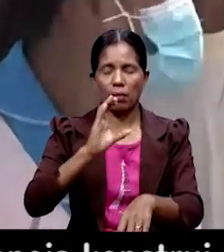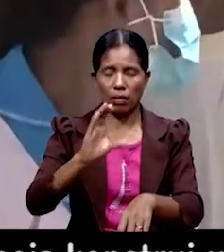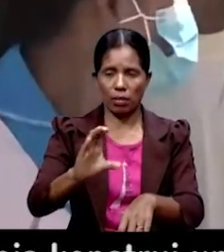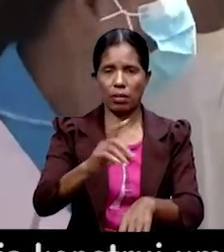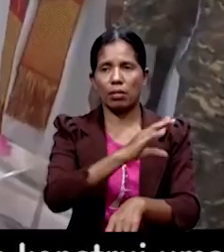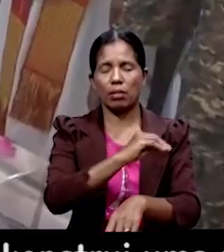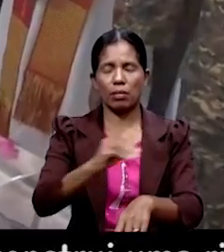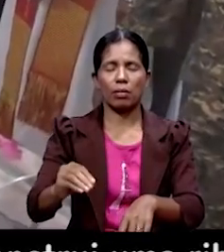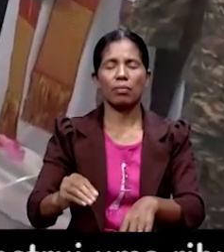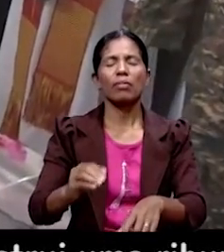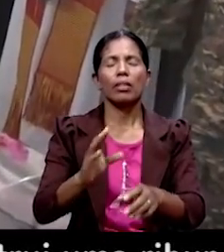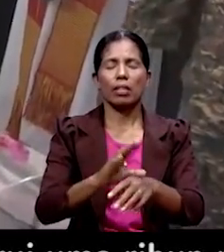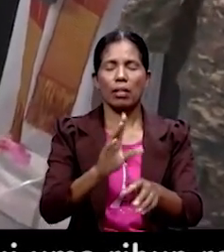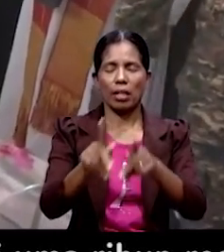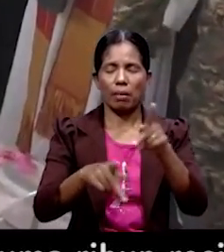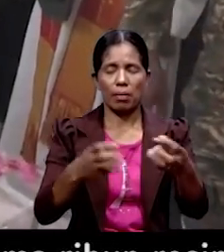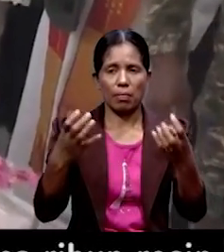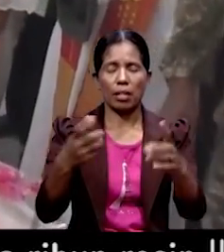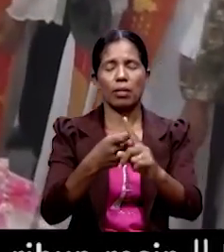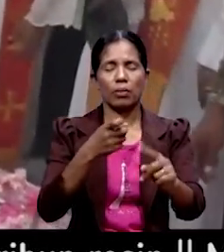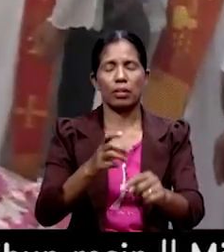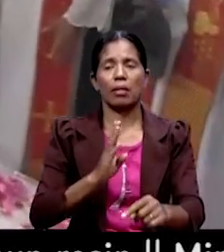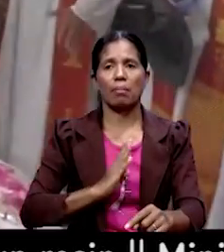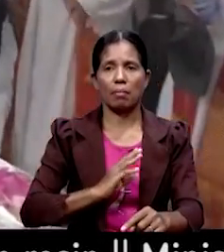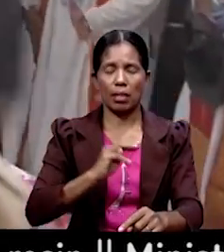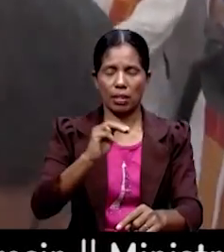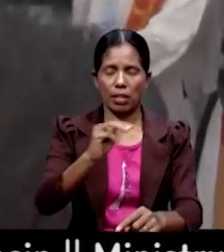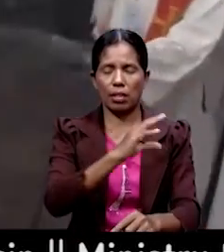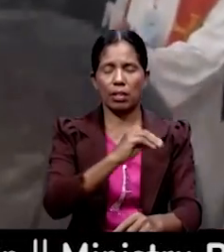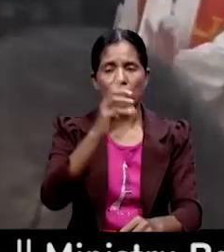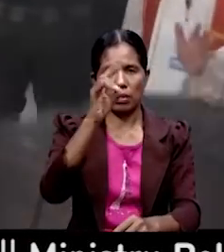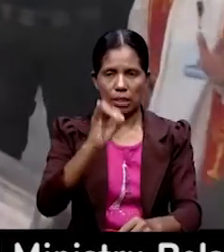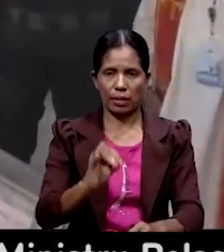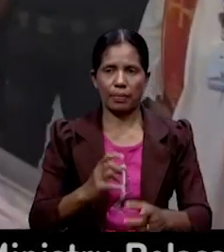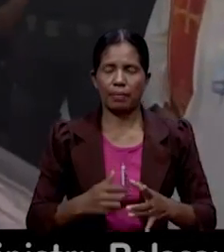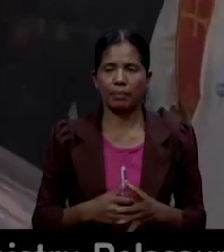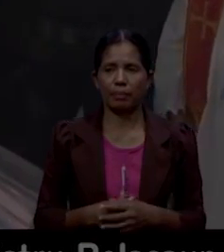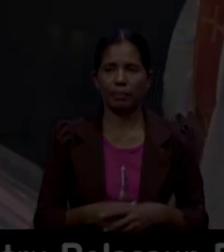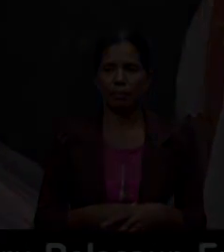Husi Diocese Dili, Nomaliana. Equipa cobertura, GMN.